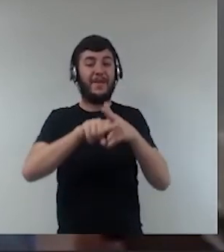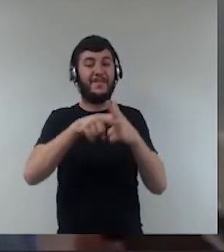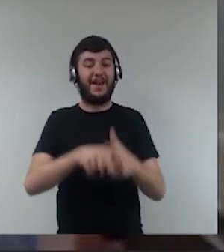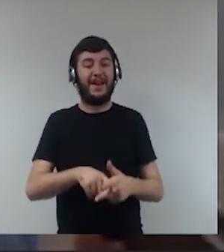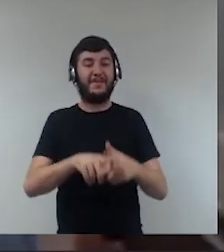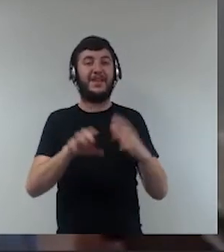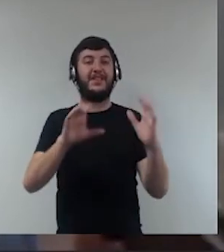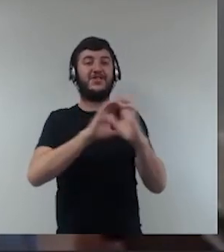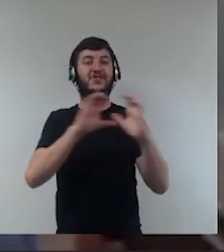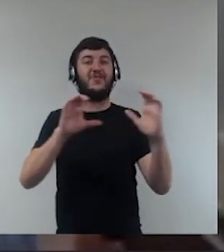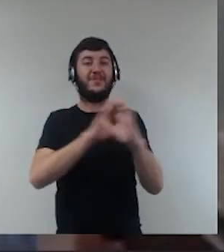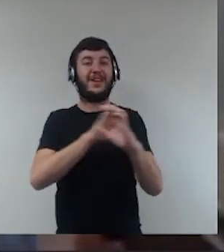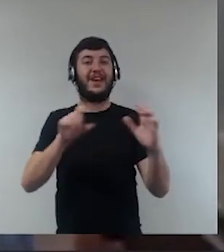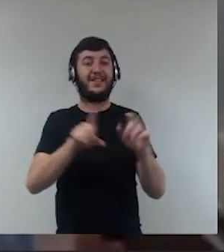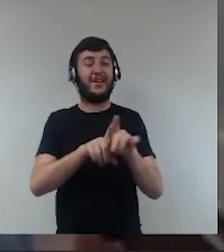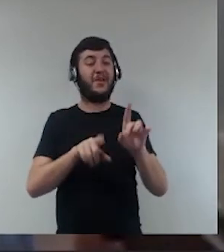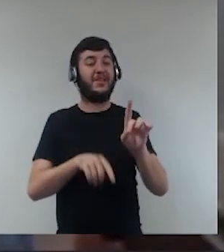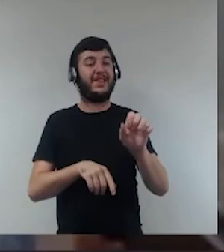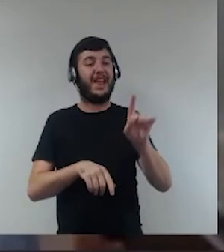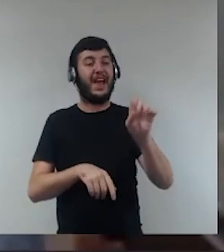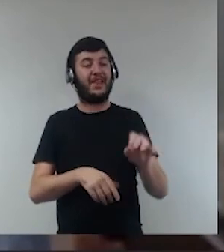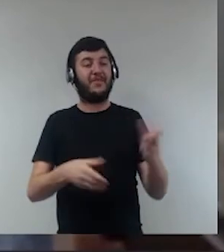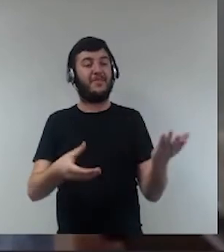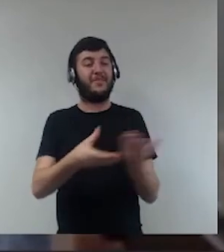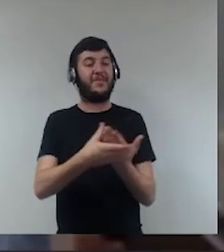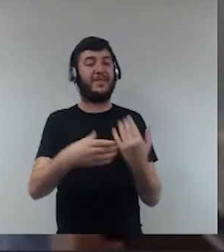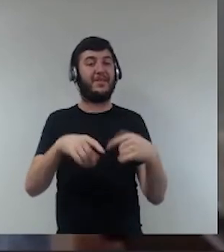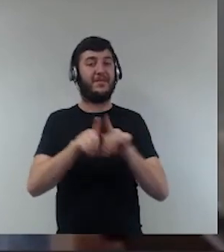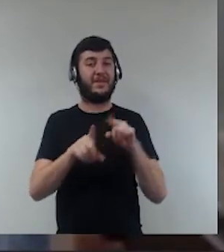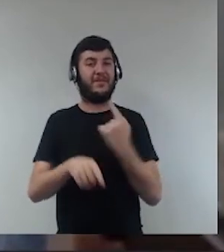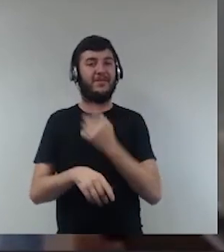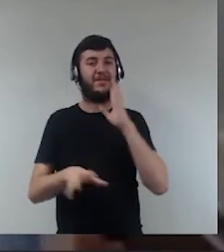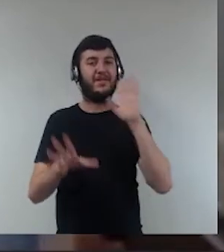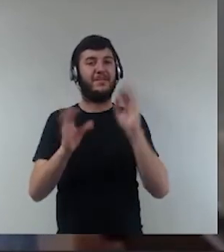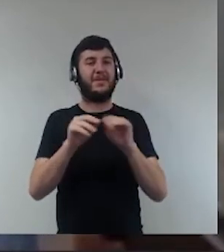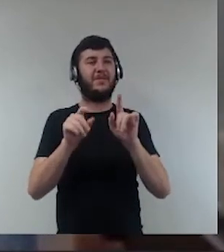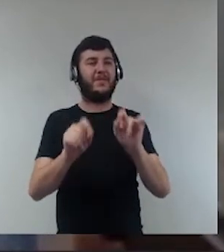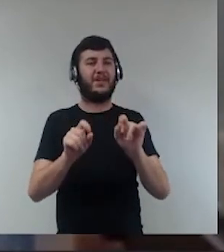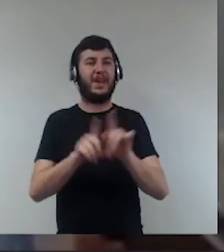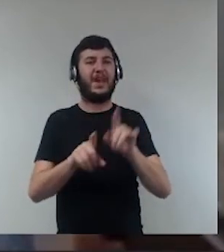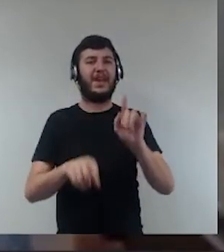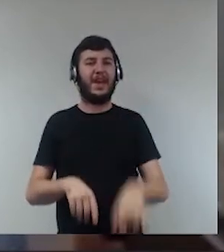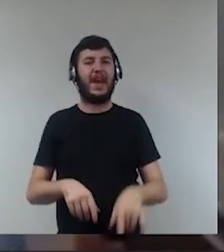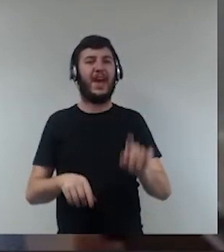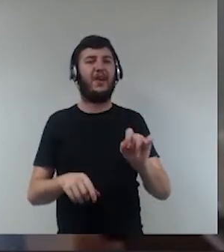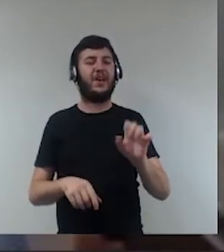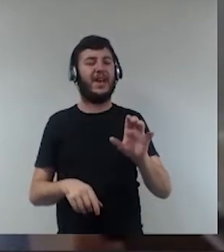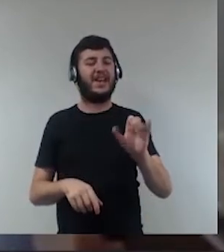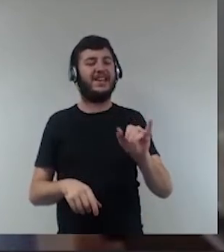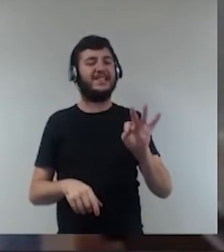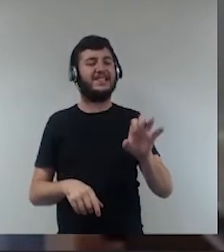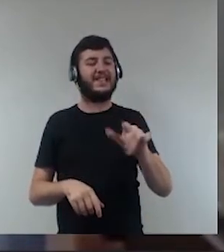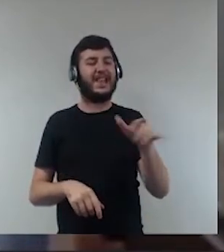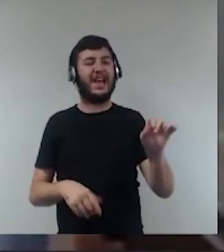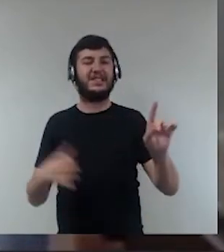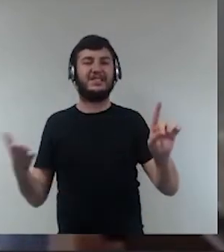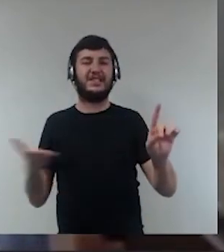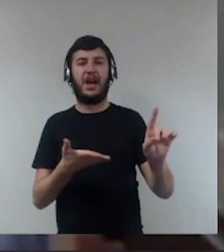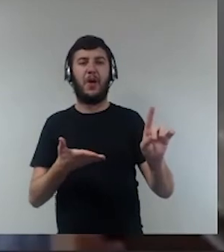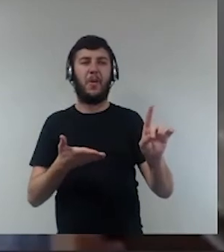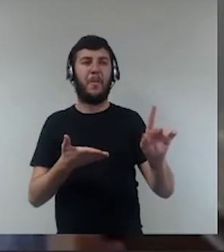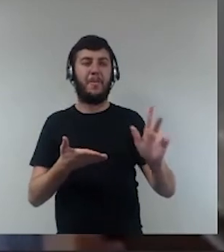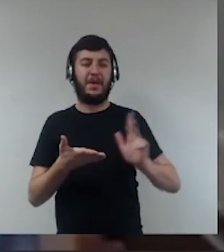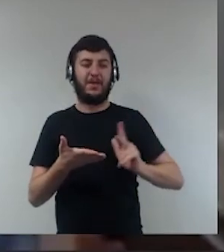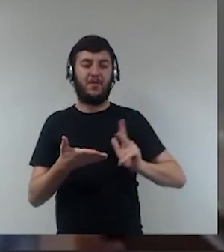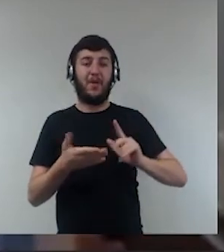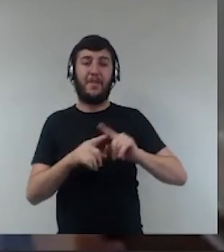de comunicação dos atos processuais, primeiro, porque essa forma de citação é sim citação pessoal. Aliás, o que se diz é que não tem nada